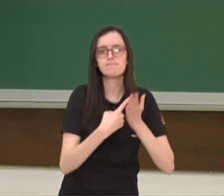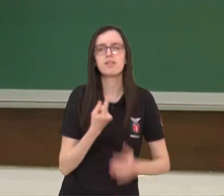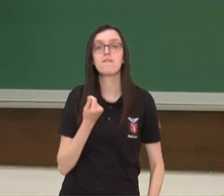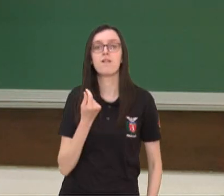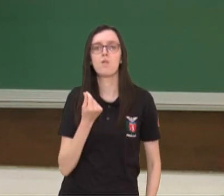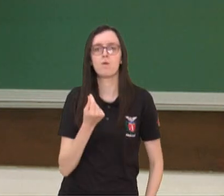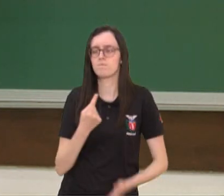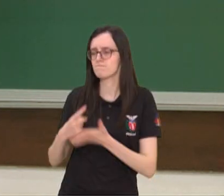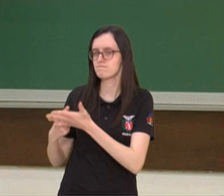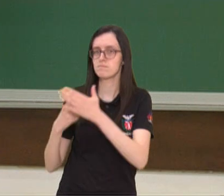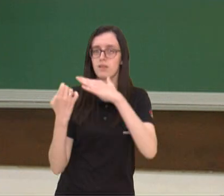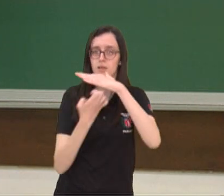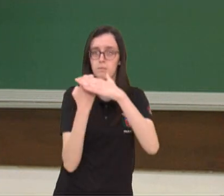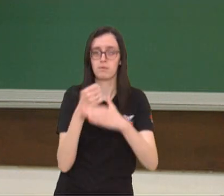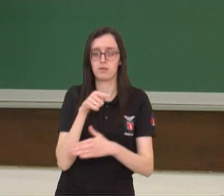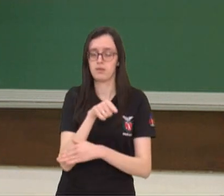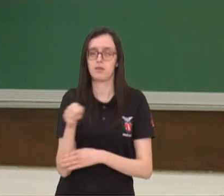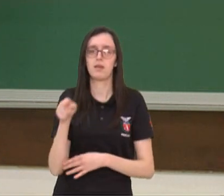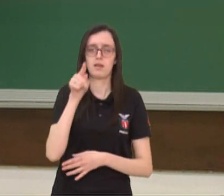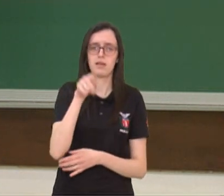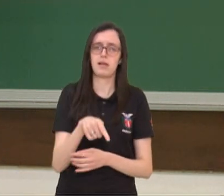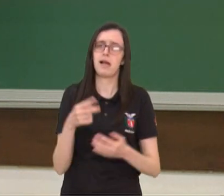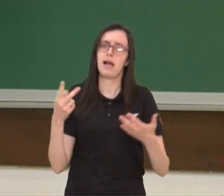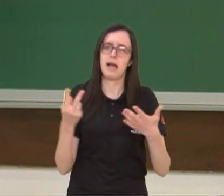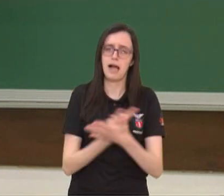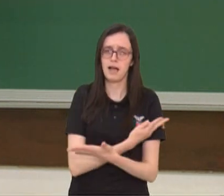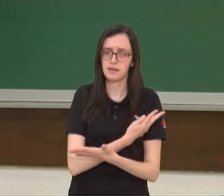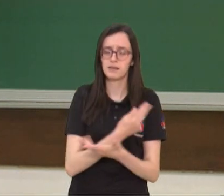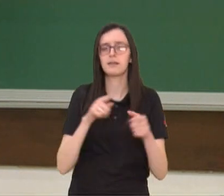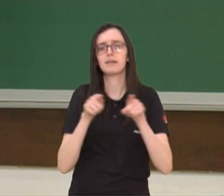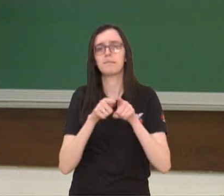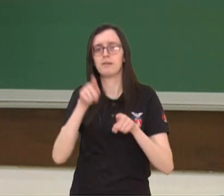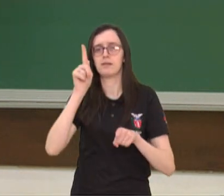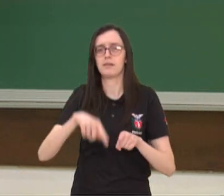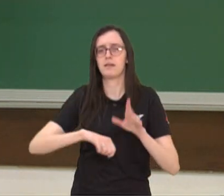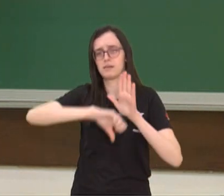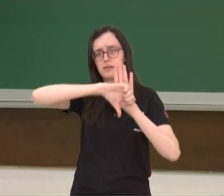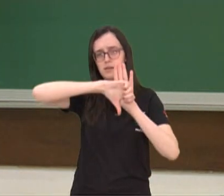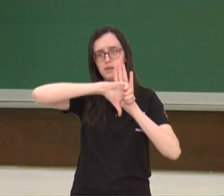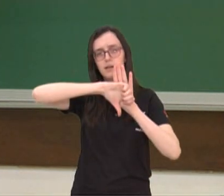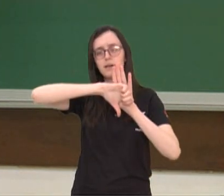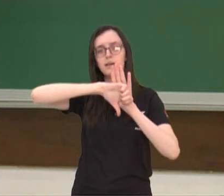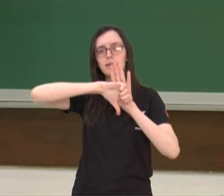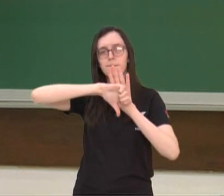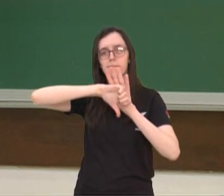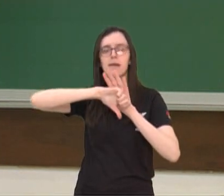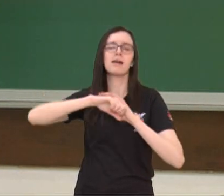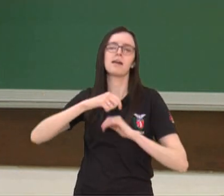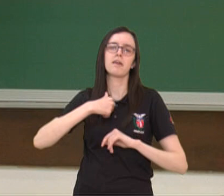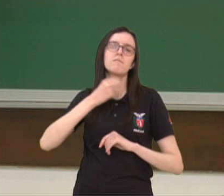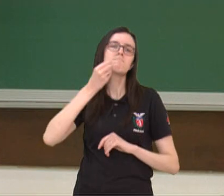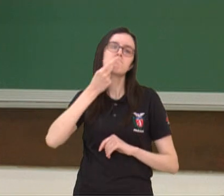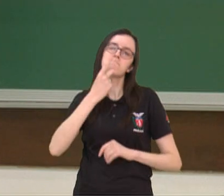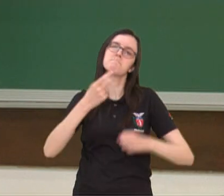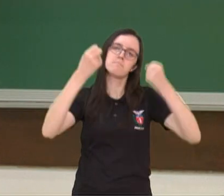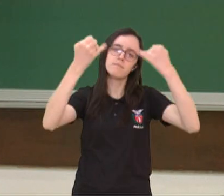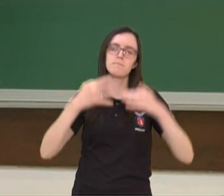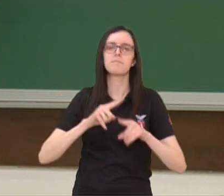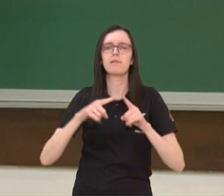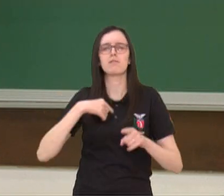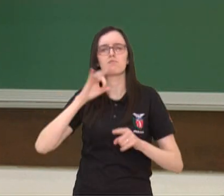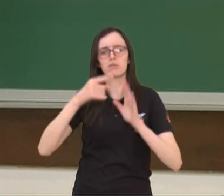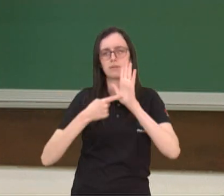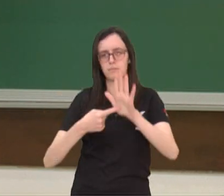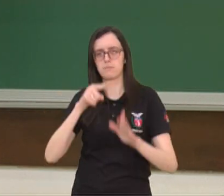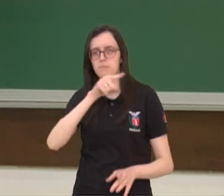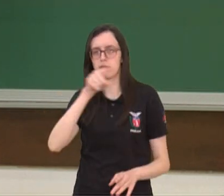preços. Essa é uma prática errada e ela é criminosa. Eu disse que eu explicaria, então estou aqui pincelando para